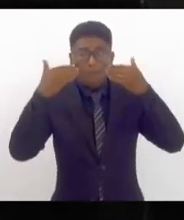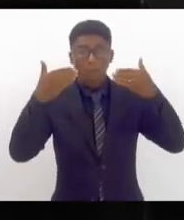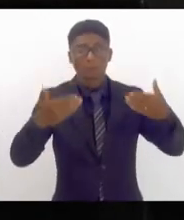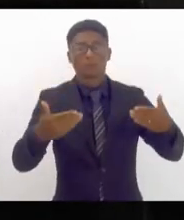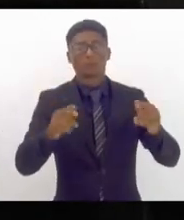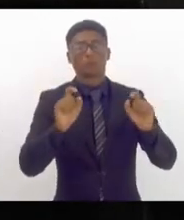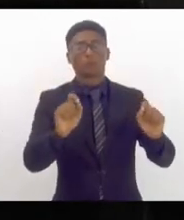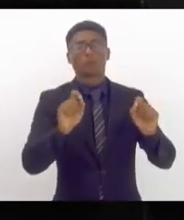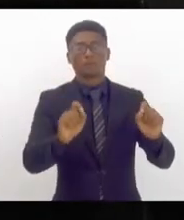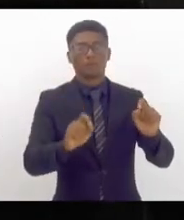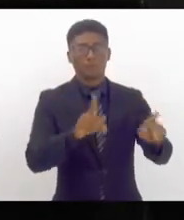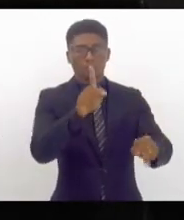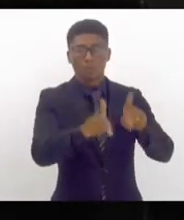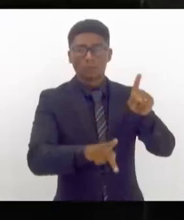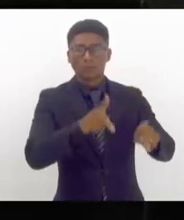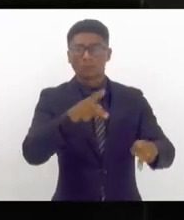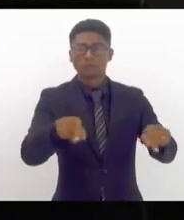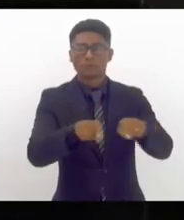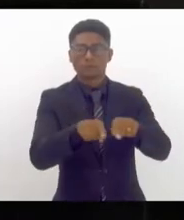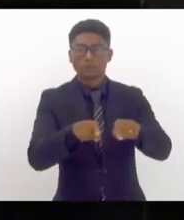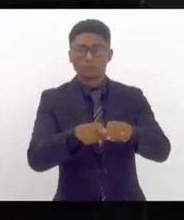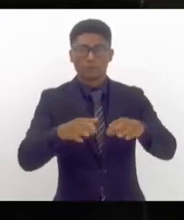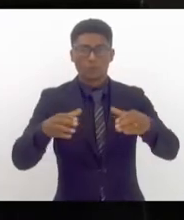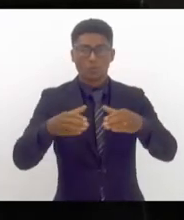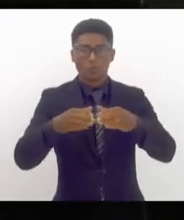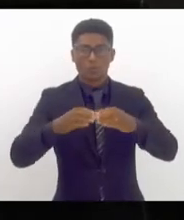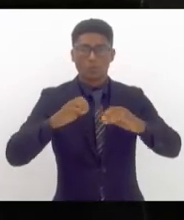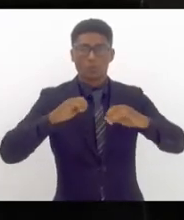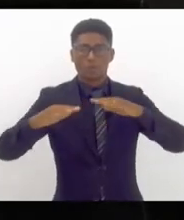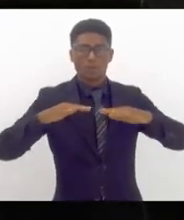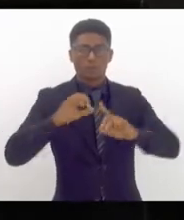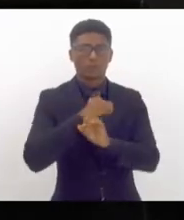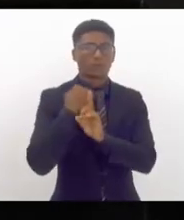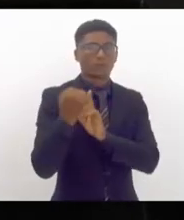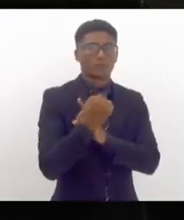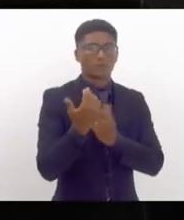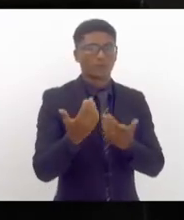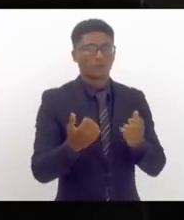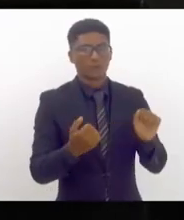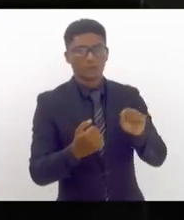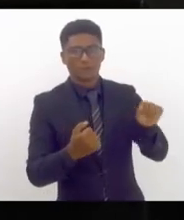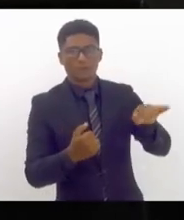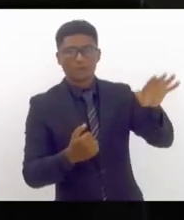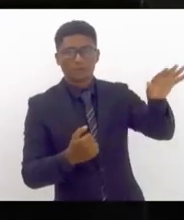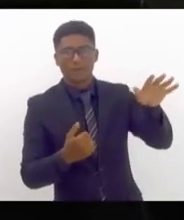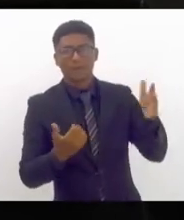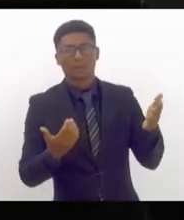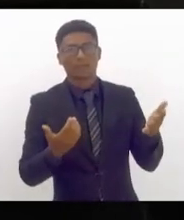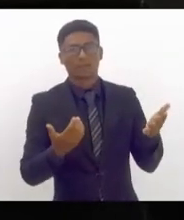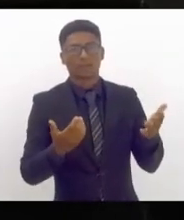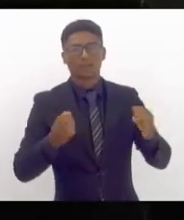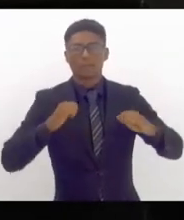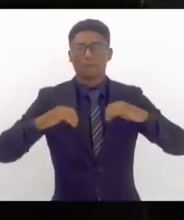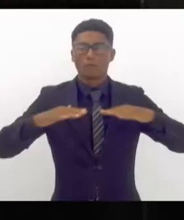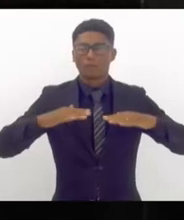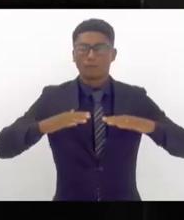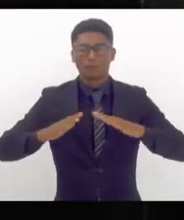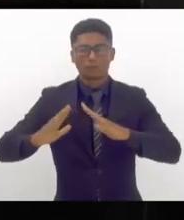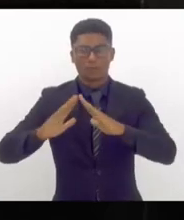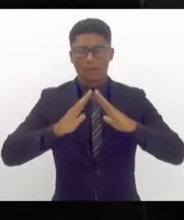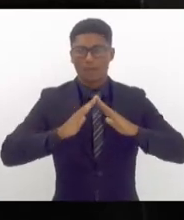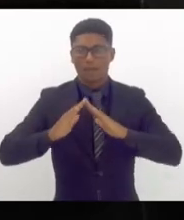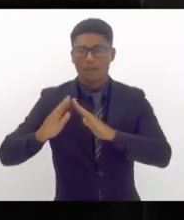movimentos sociais, em especial o movimento de favelas, movimentos de moradias dignas, movimentos que